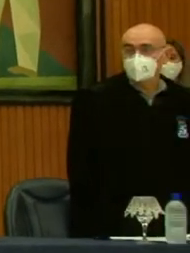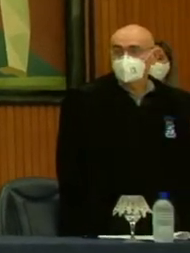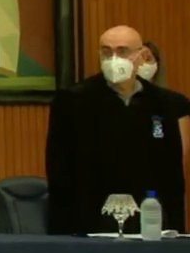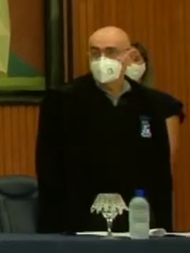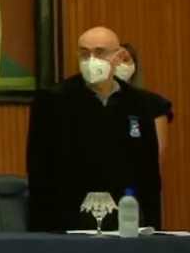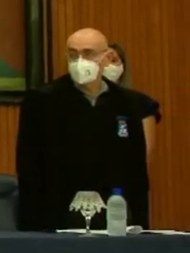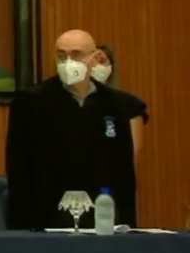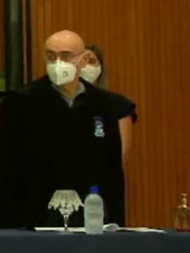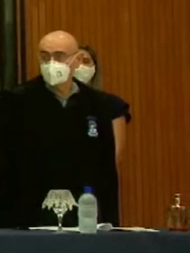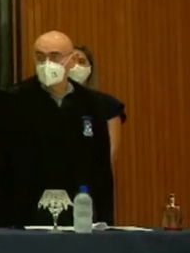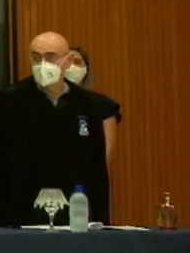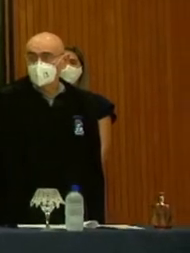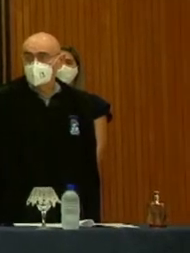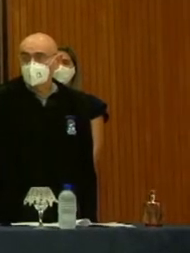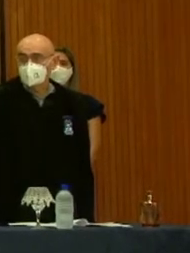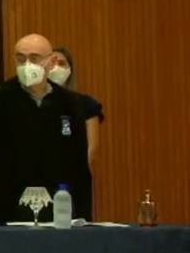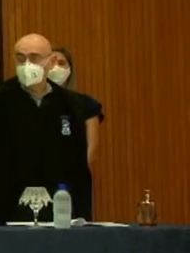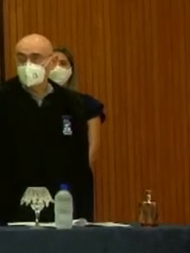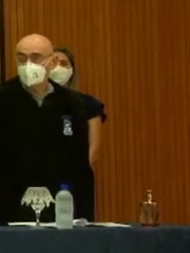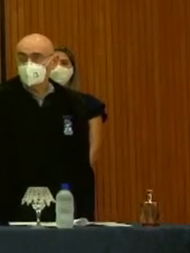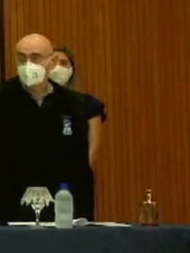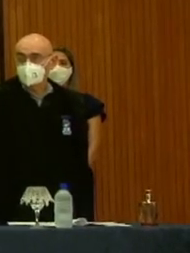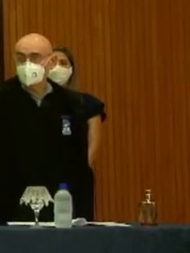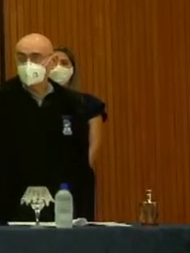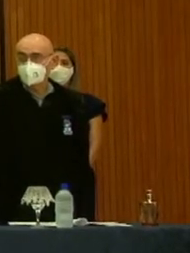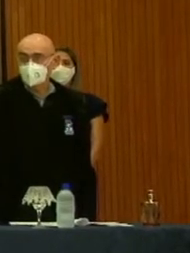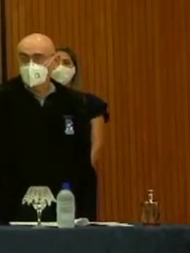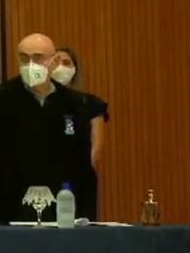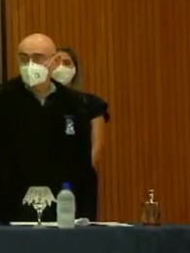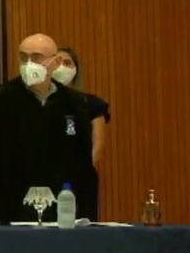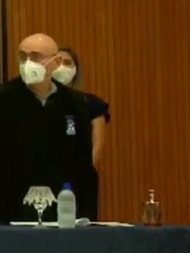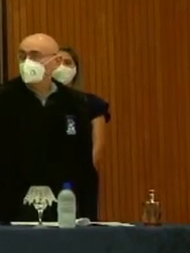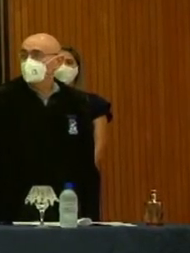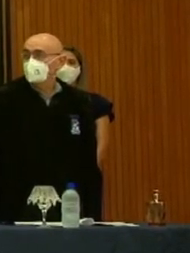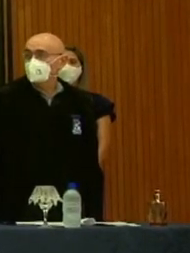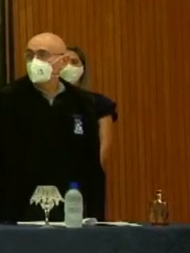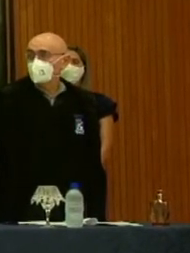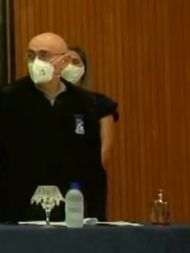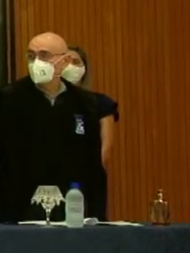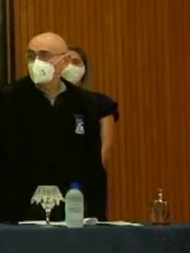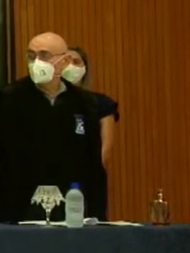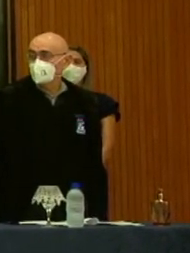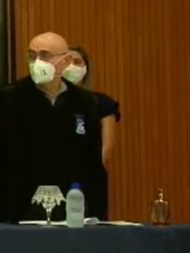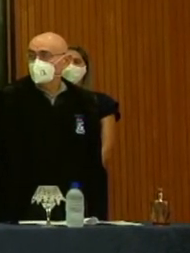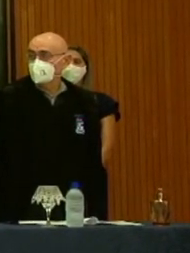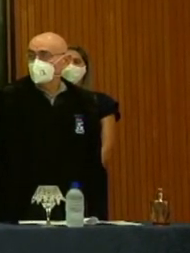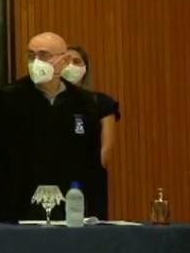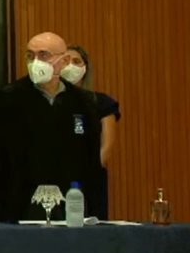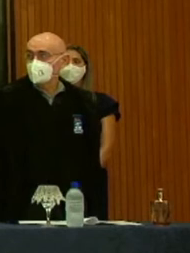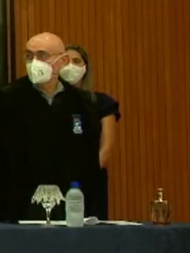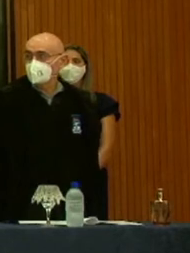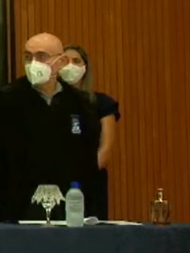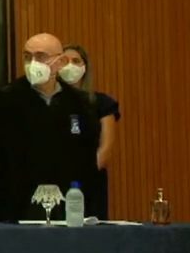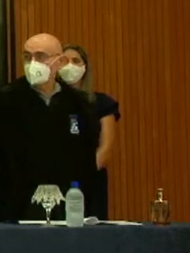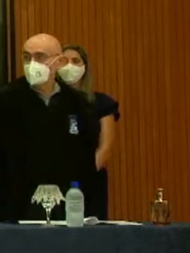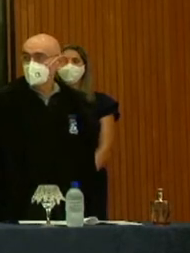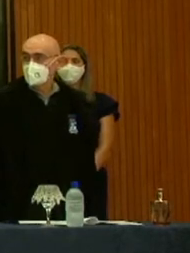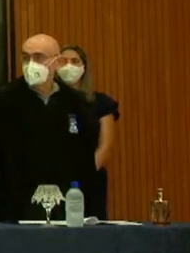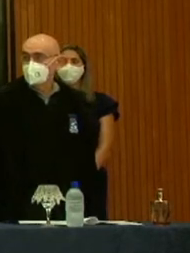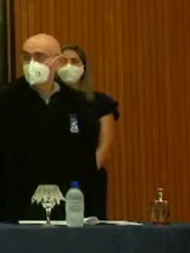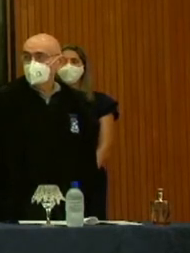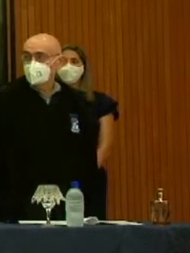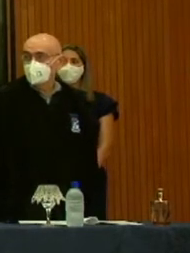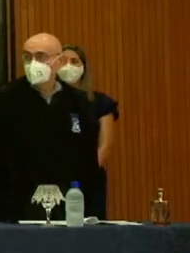própria morte. Terra adorada, entre outras mil és tu Brasil, ó pátria amada.